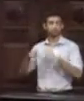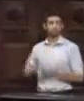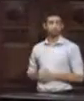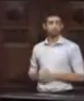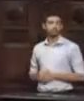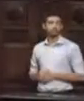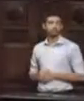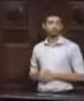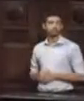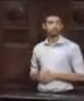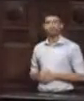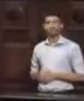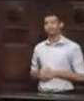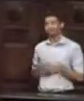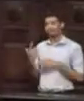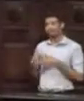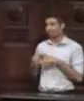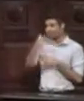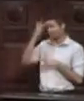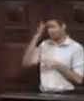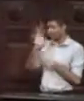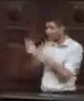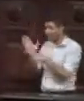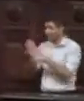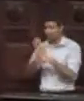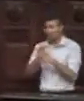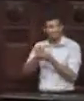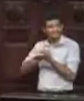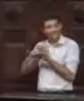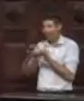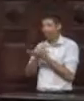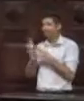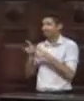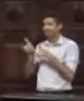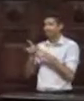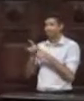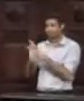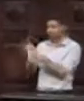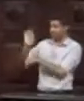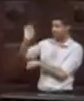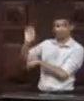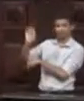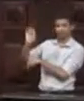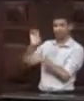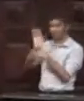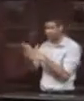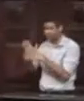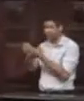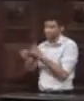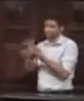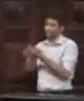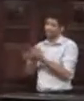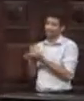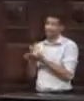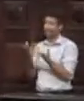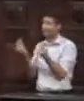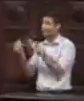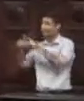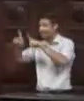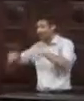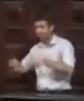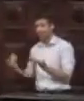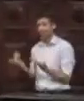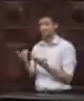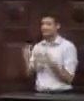matéria prejudicial ao Estado, prejudicial aos servidores do Estado do Rio de Janeiro, principalmente,